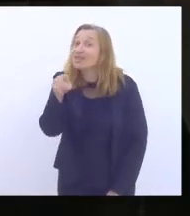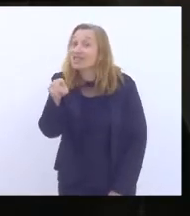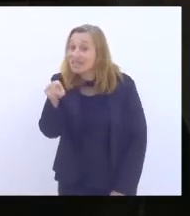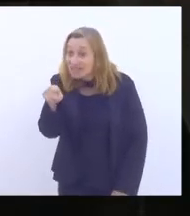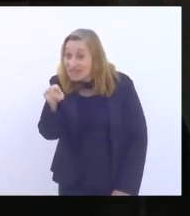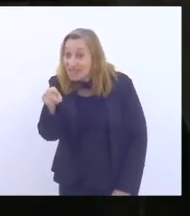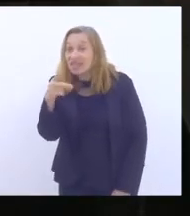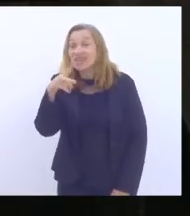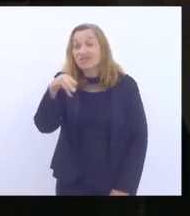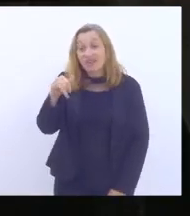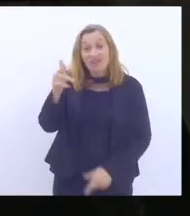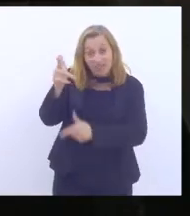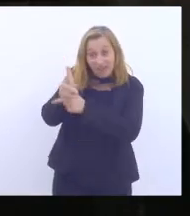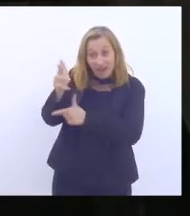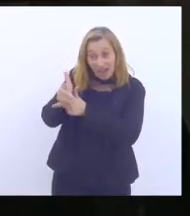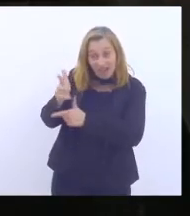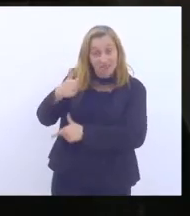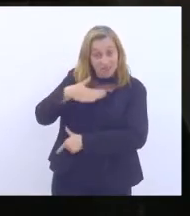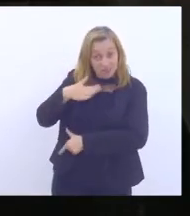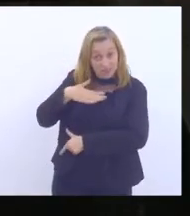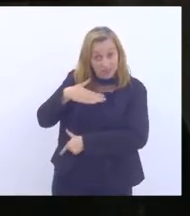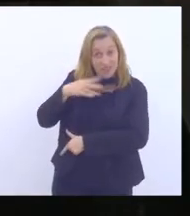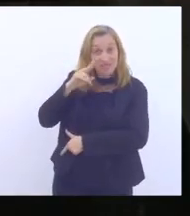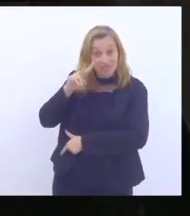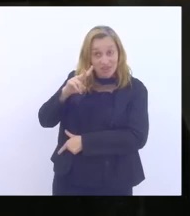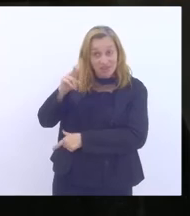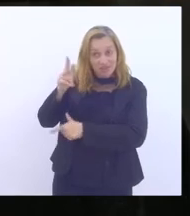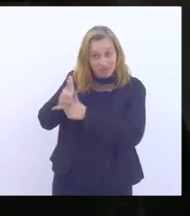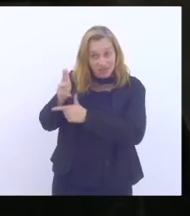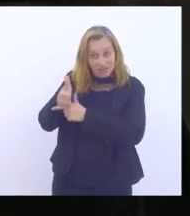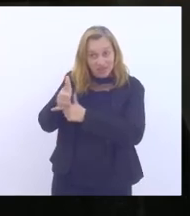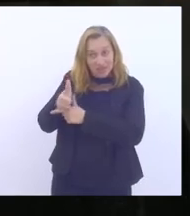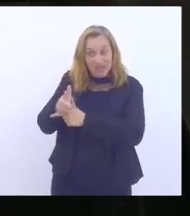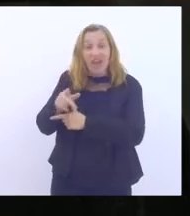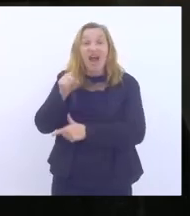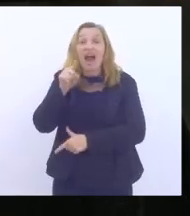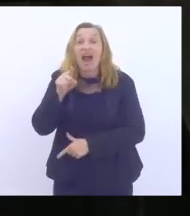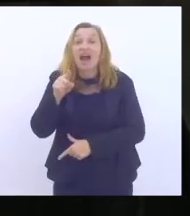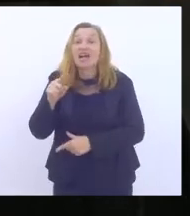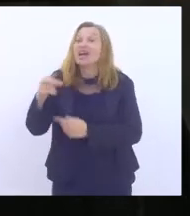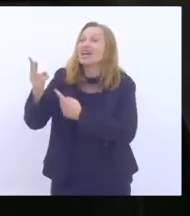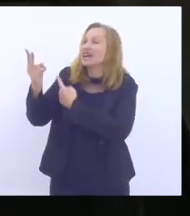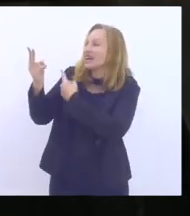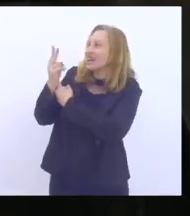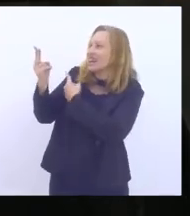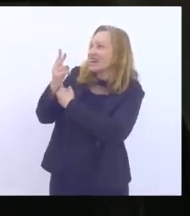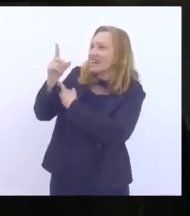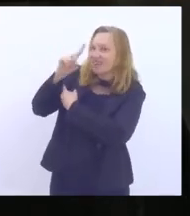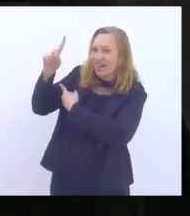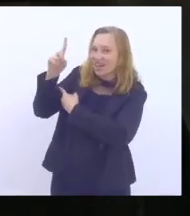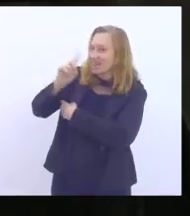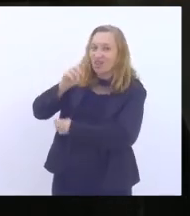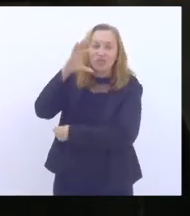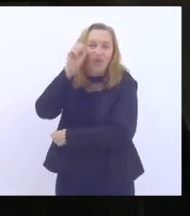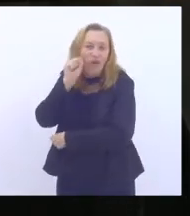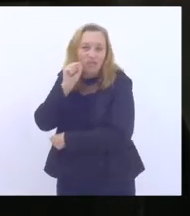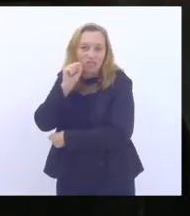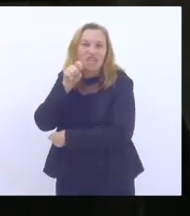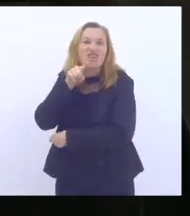que vai assistir a minha Live vai assistir esse vídeo aquele que me guarda não dorme